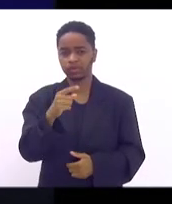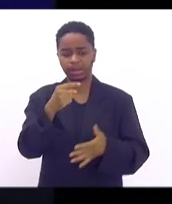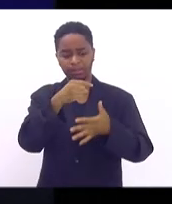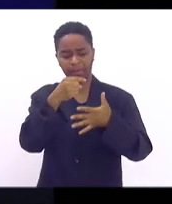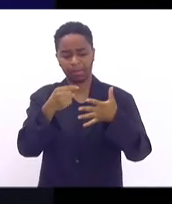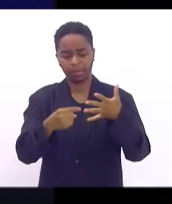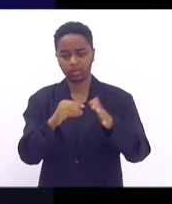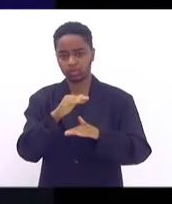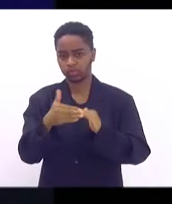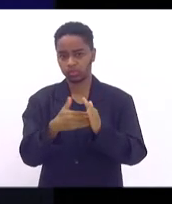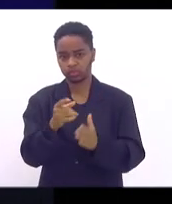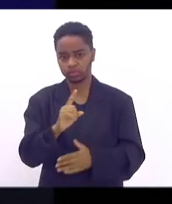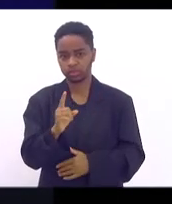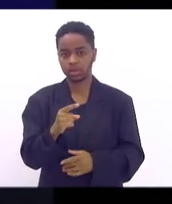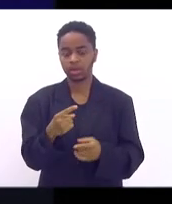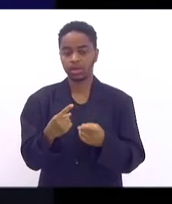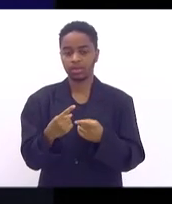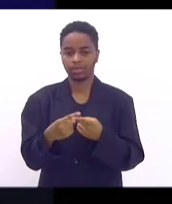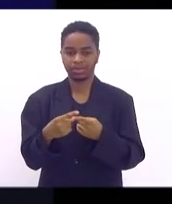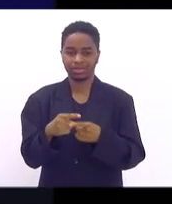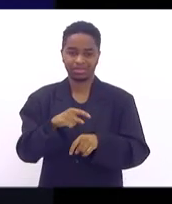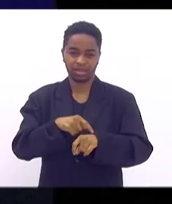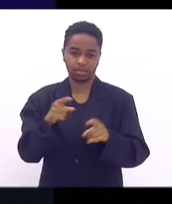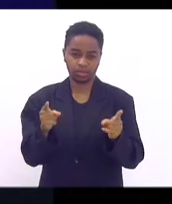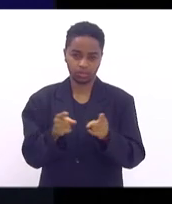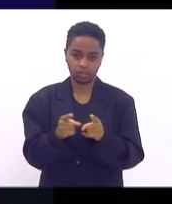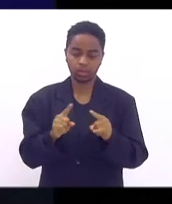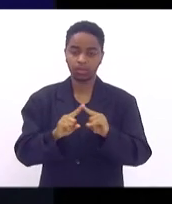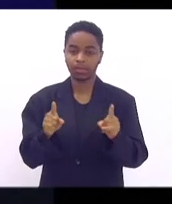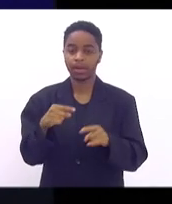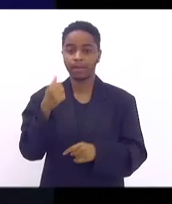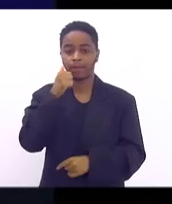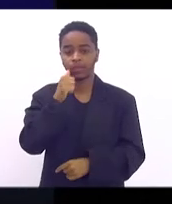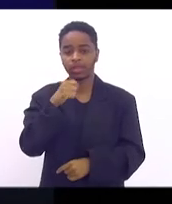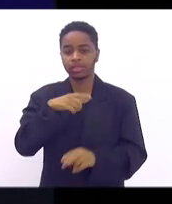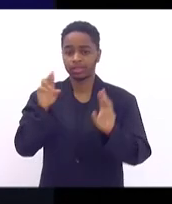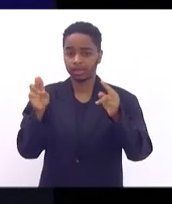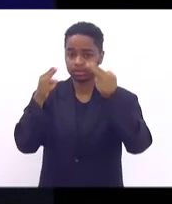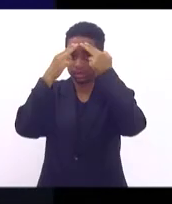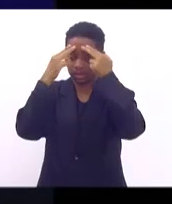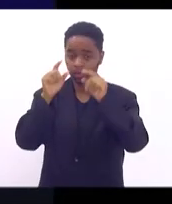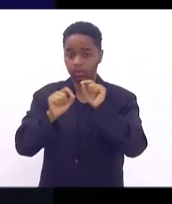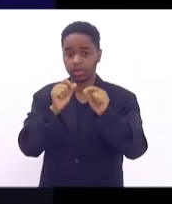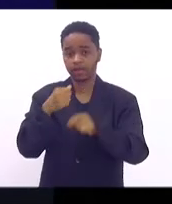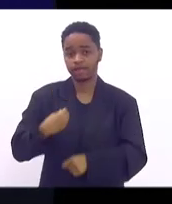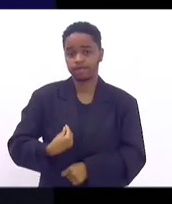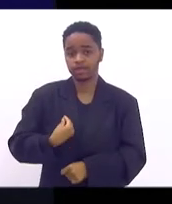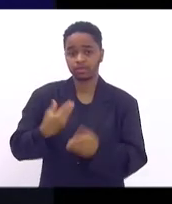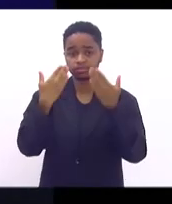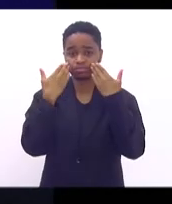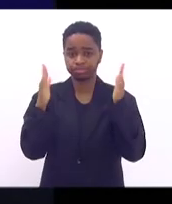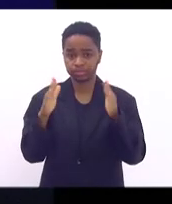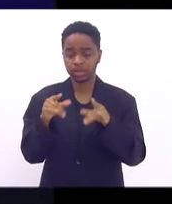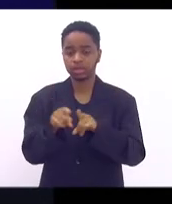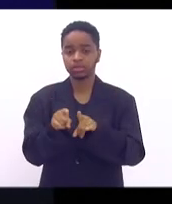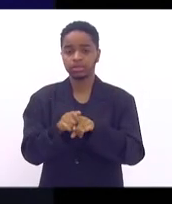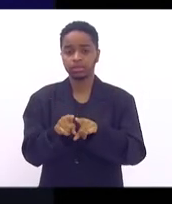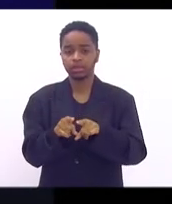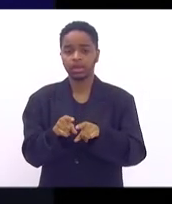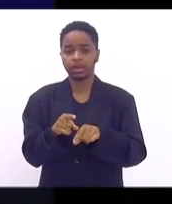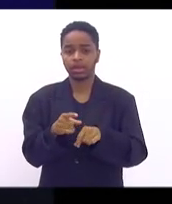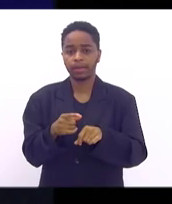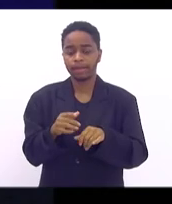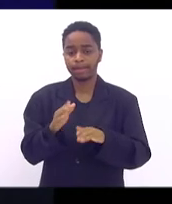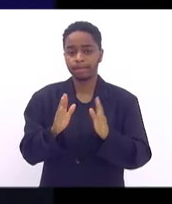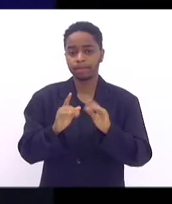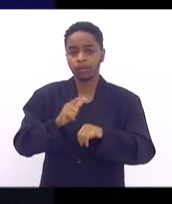que eu elenquei, por questão do tempo. Ela precisa lidar com o trauma de ter a sua vida exposta, a sua intimidade